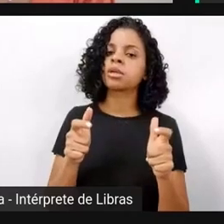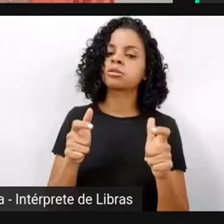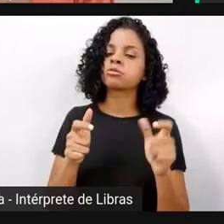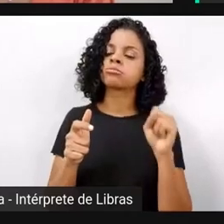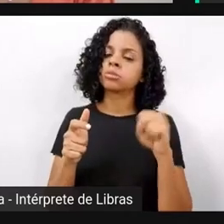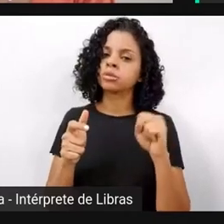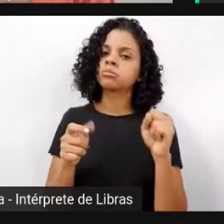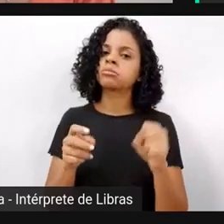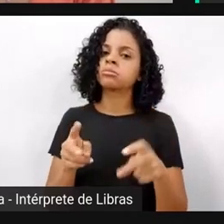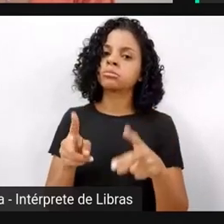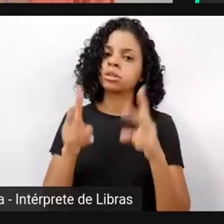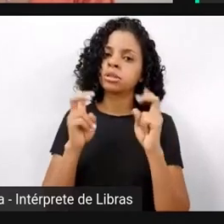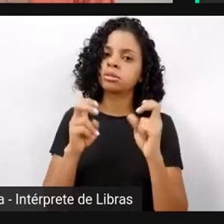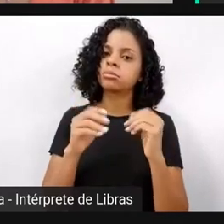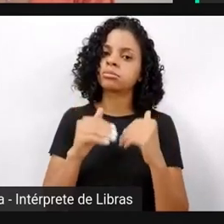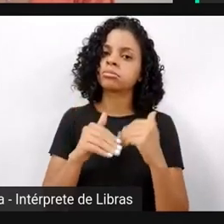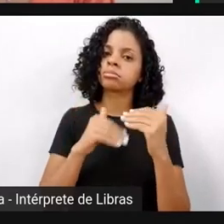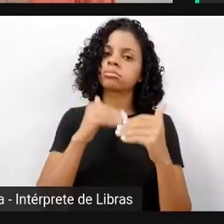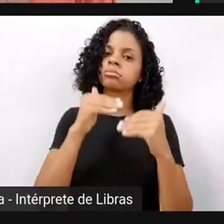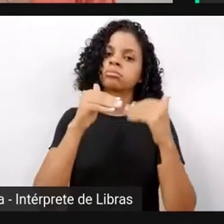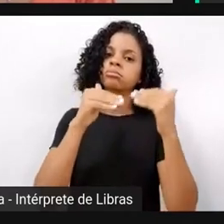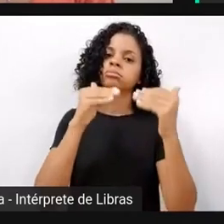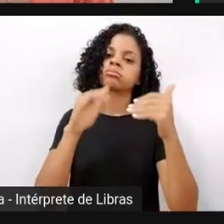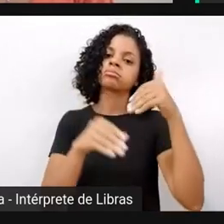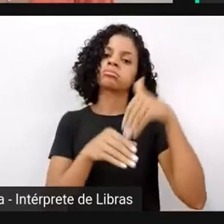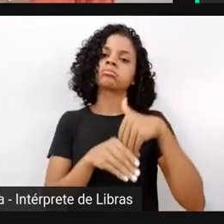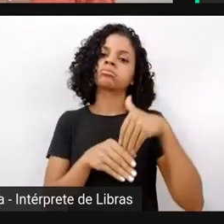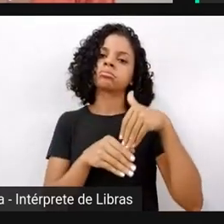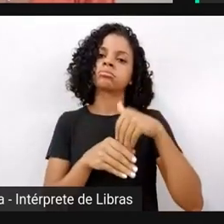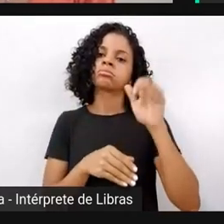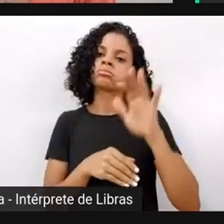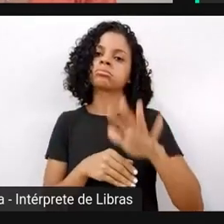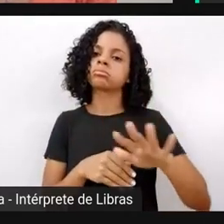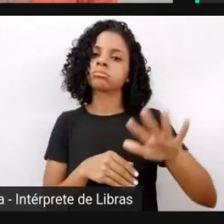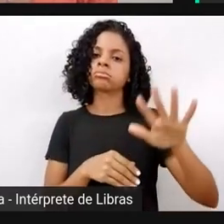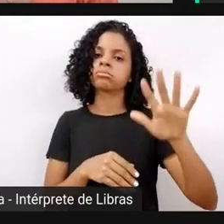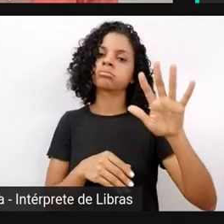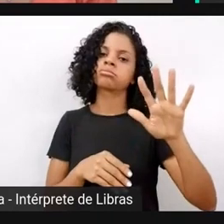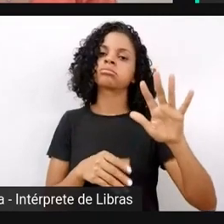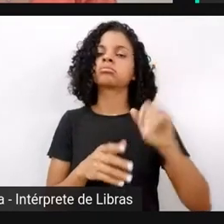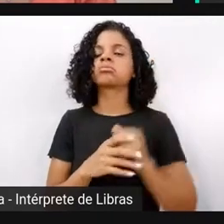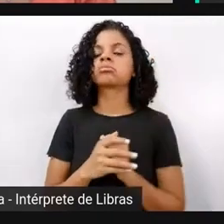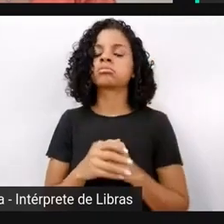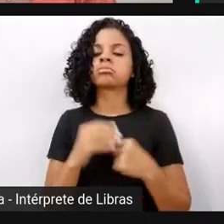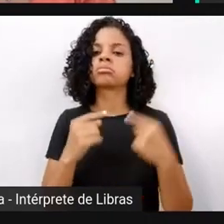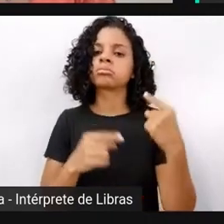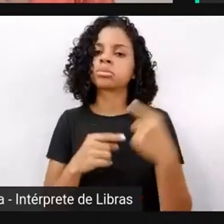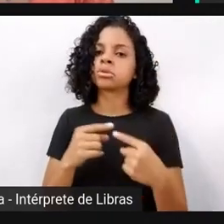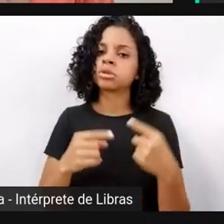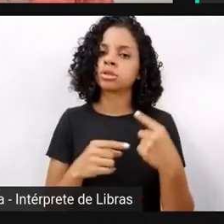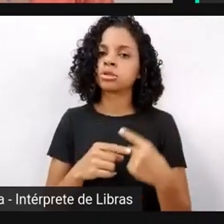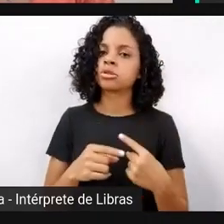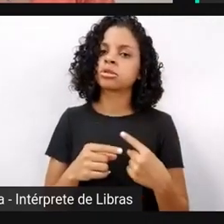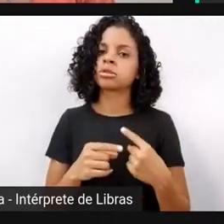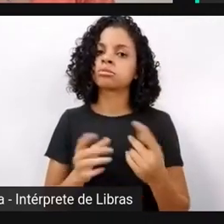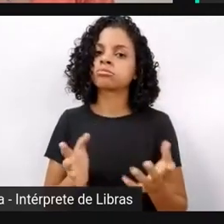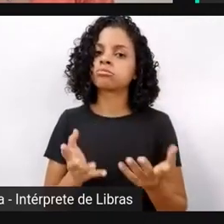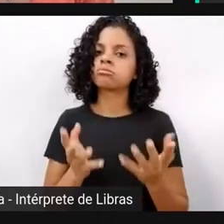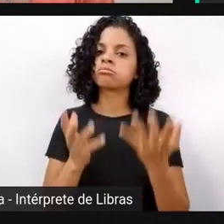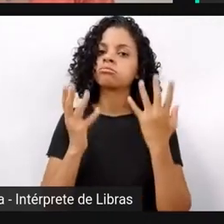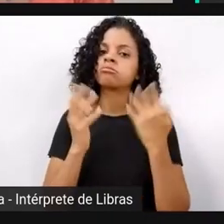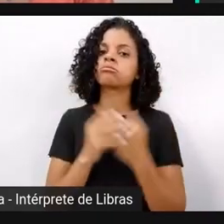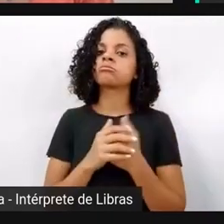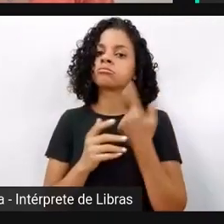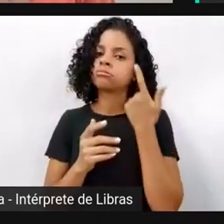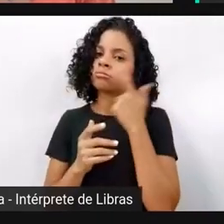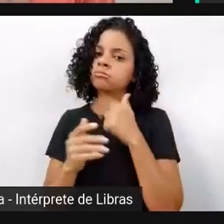a partir da evolução das eleições gerais, das regras, das políticas afirmativas adotadas, a gente tem conseguido um maior